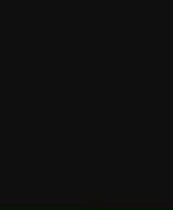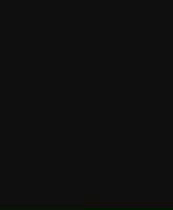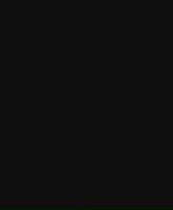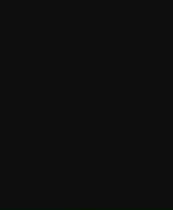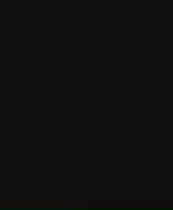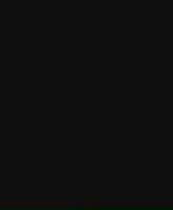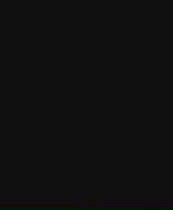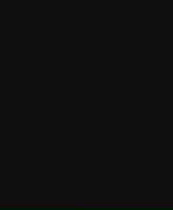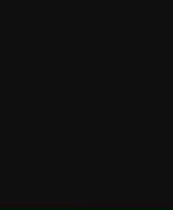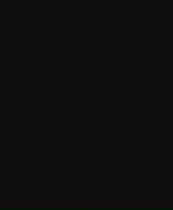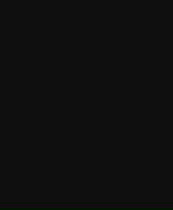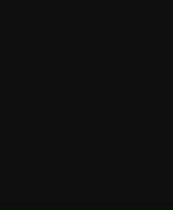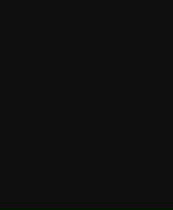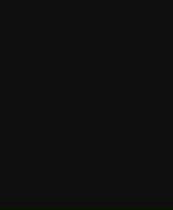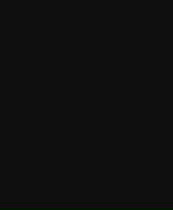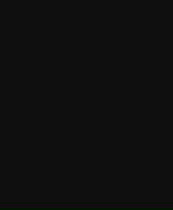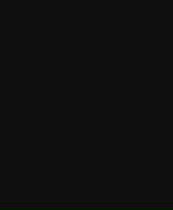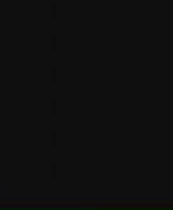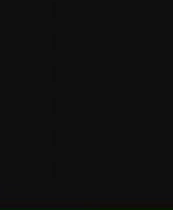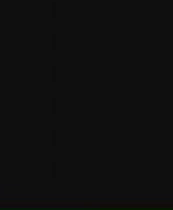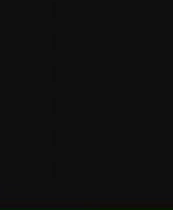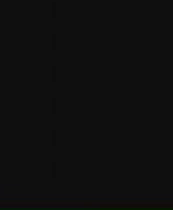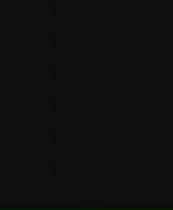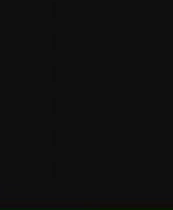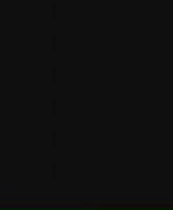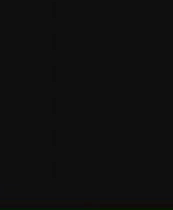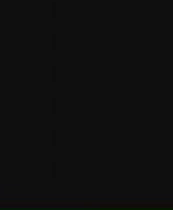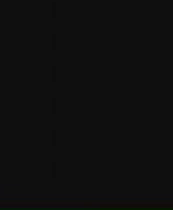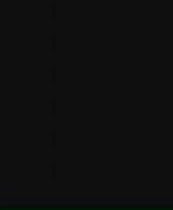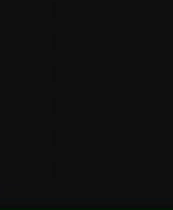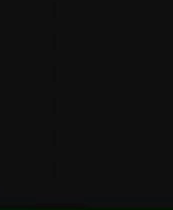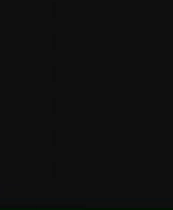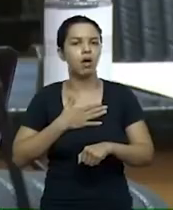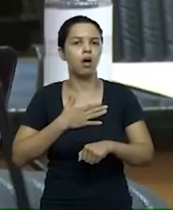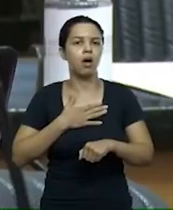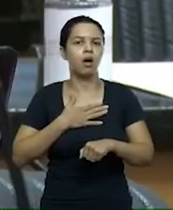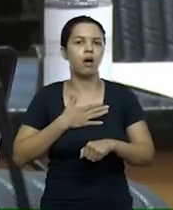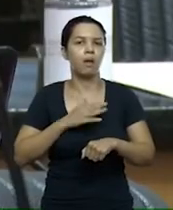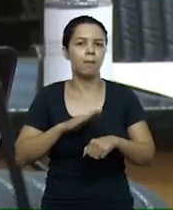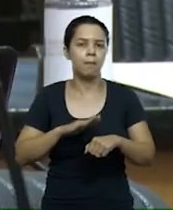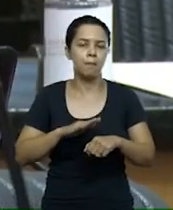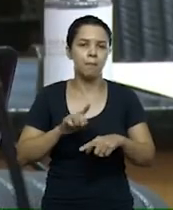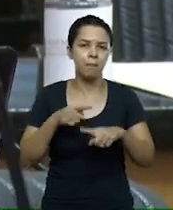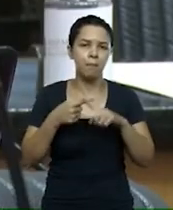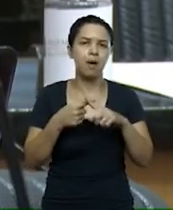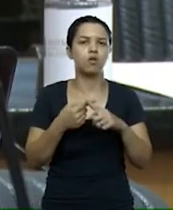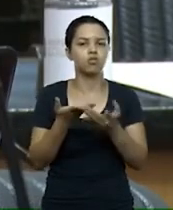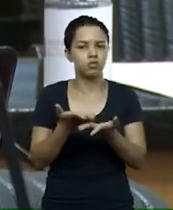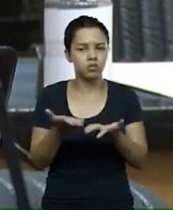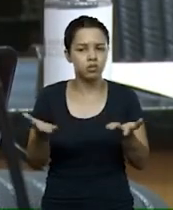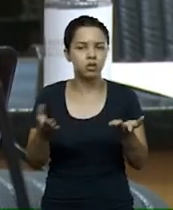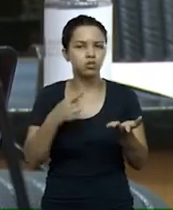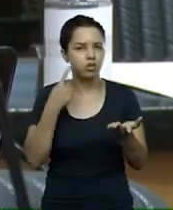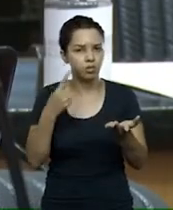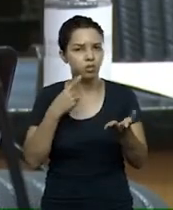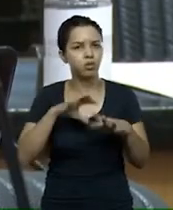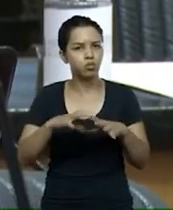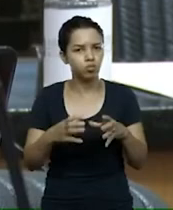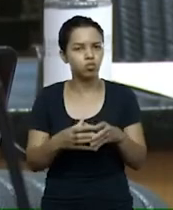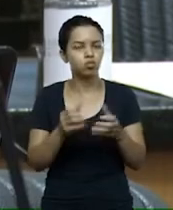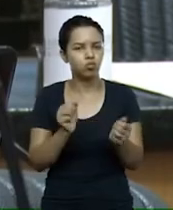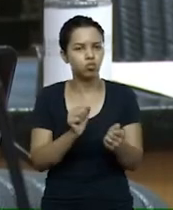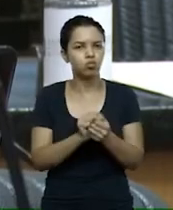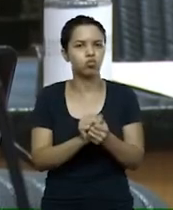o aluno autor de atos de vandalismo contra as escolas públicas. Projeto de lei que responsabiliza os